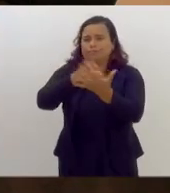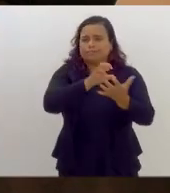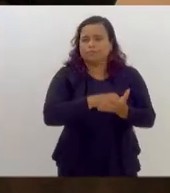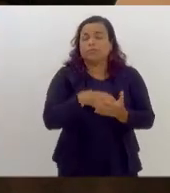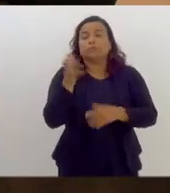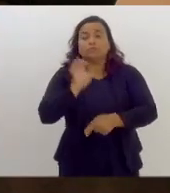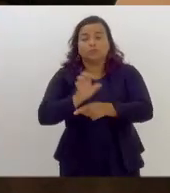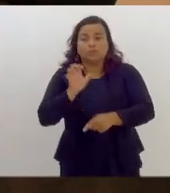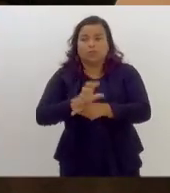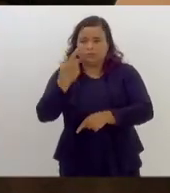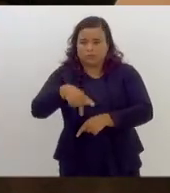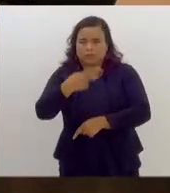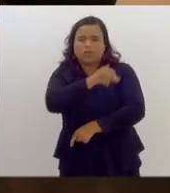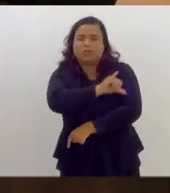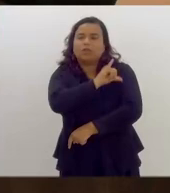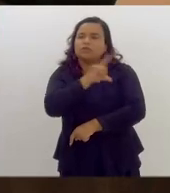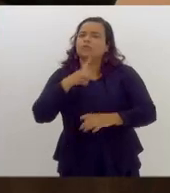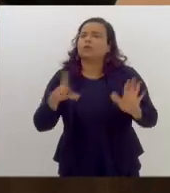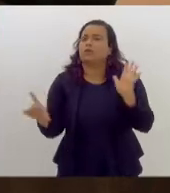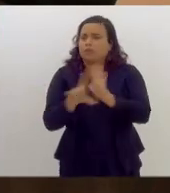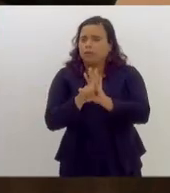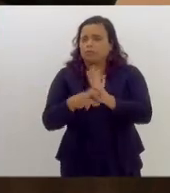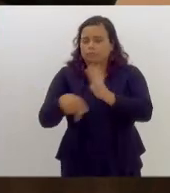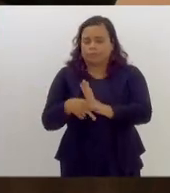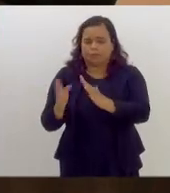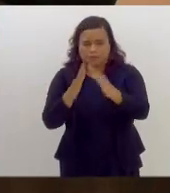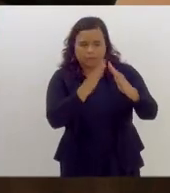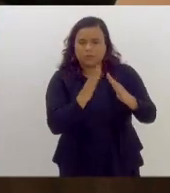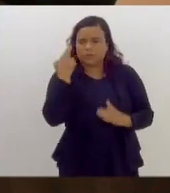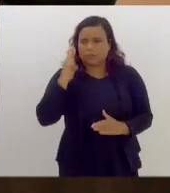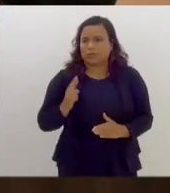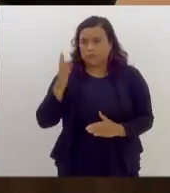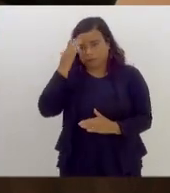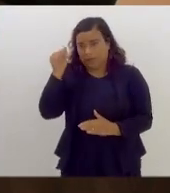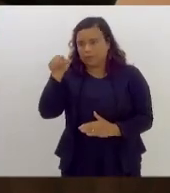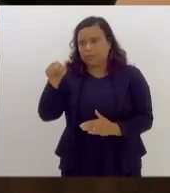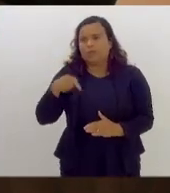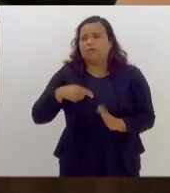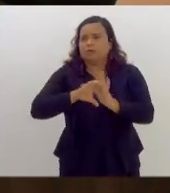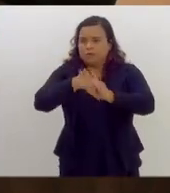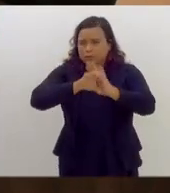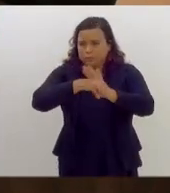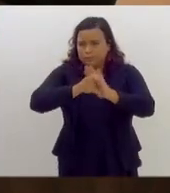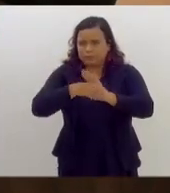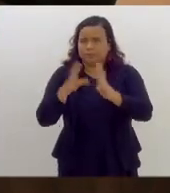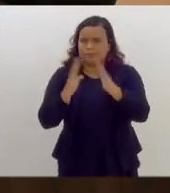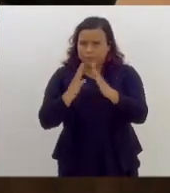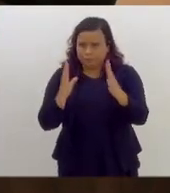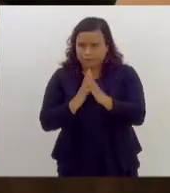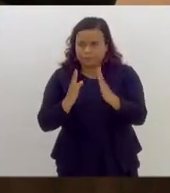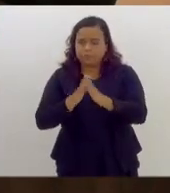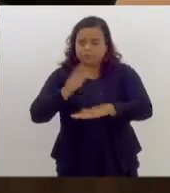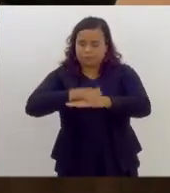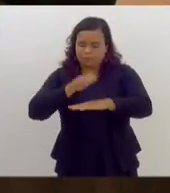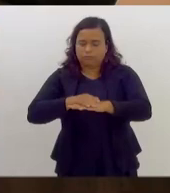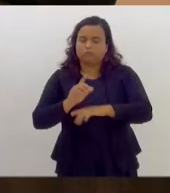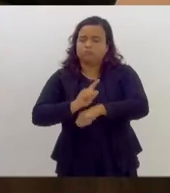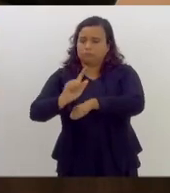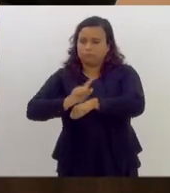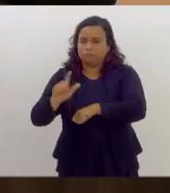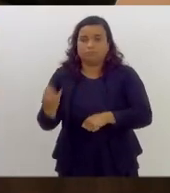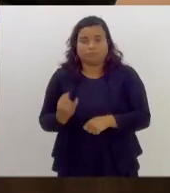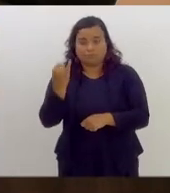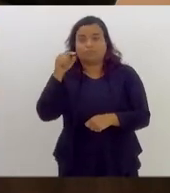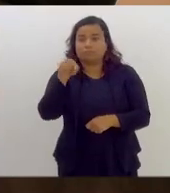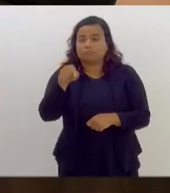Estado do Rio de Janeiro agora tem na sua legislação habitacional, Renata, esse conceito de habitação autogestionária, muito importante. Isso decorre de